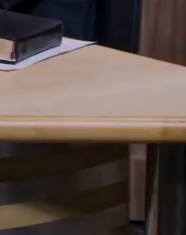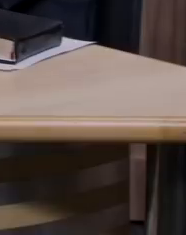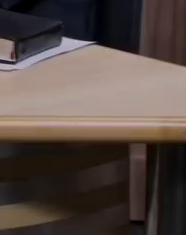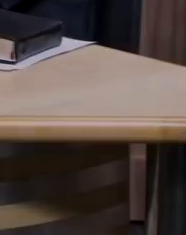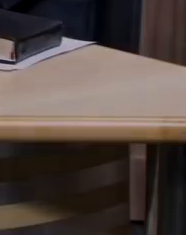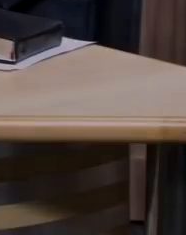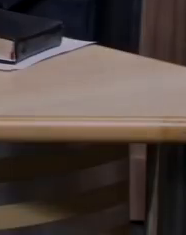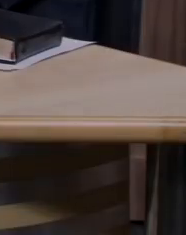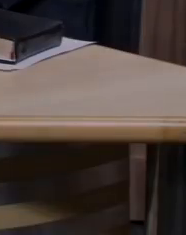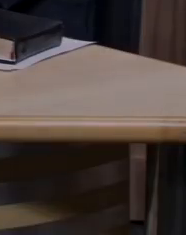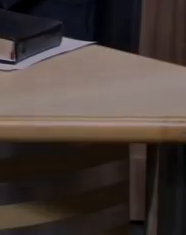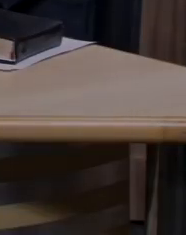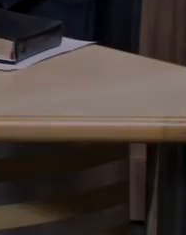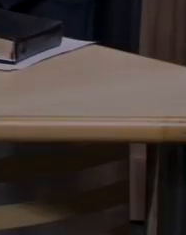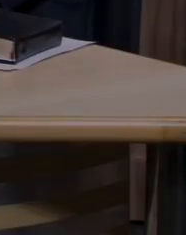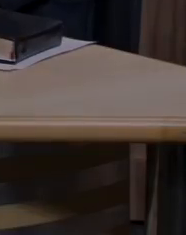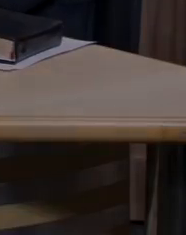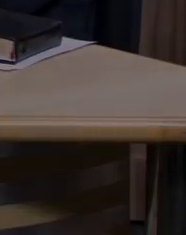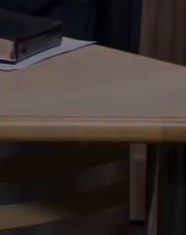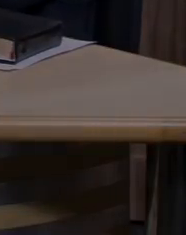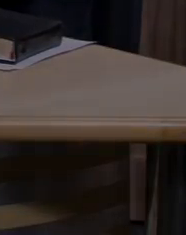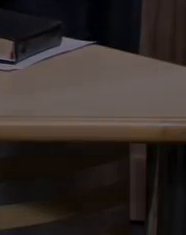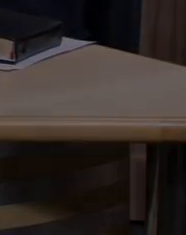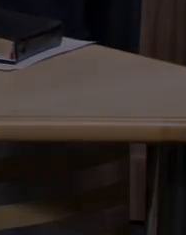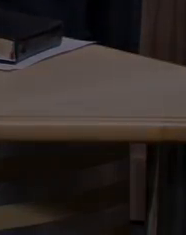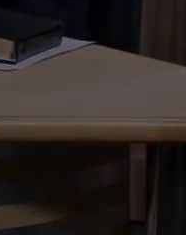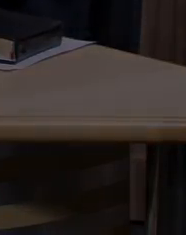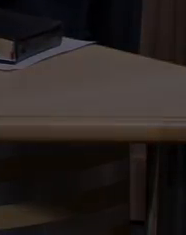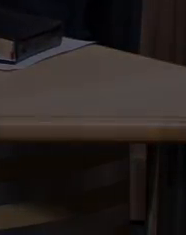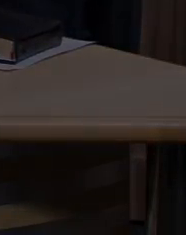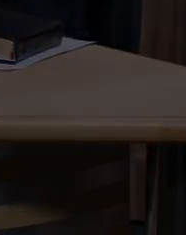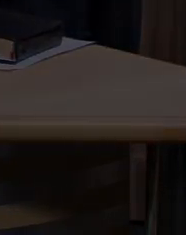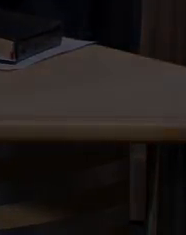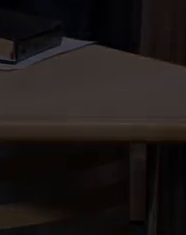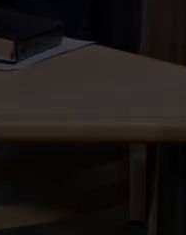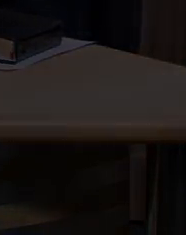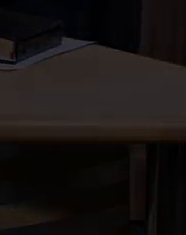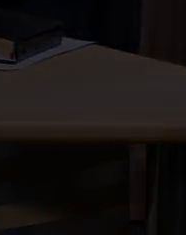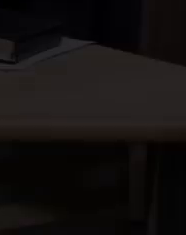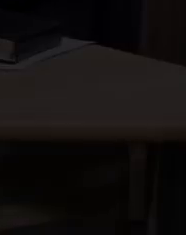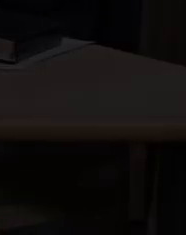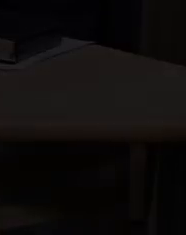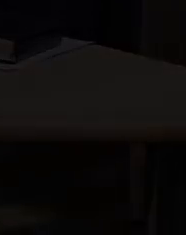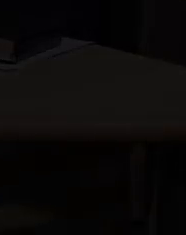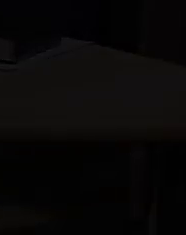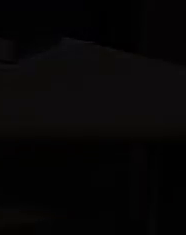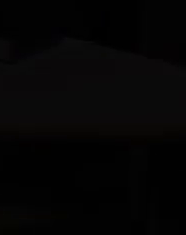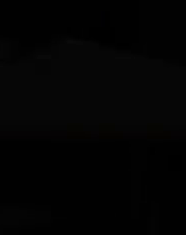Você acabou de assistir na TV Web Manaim Conversas Bíblicas.